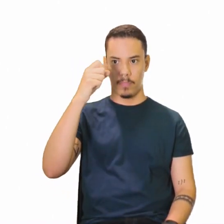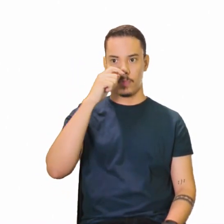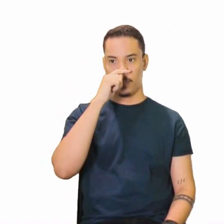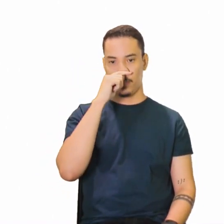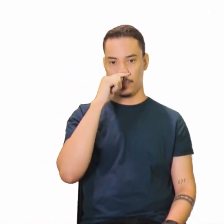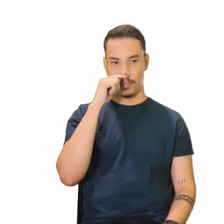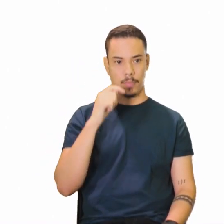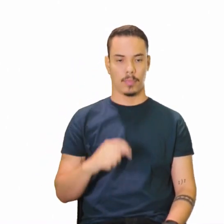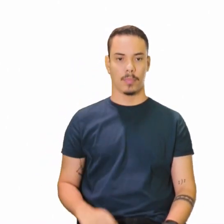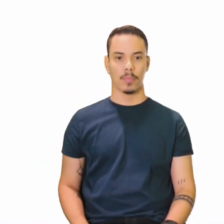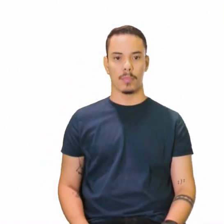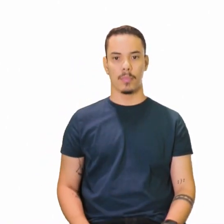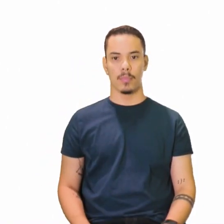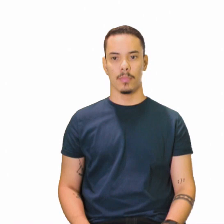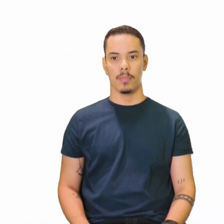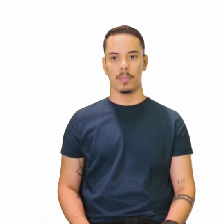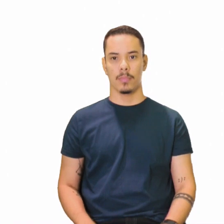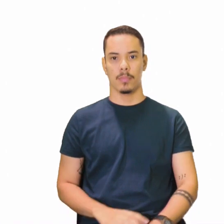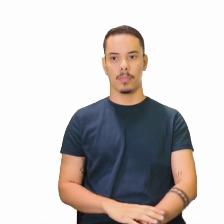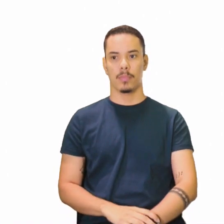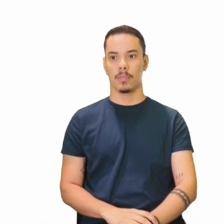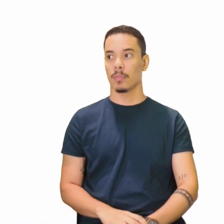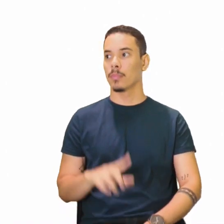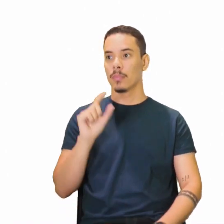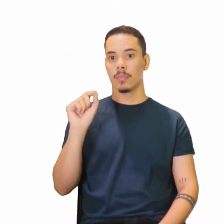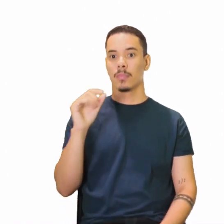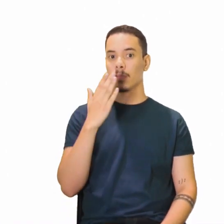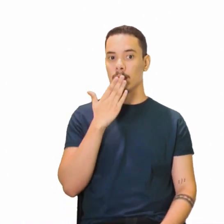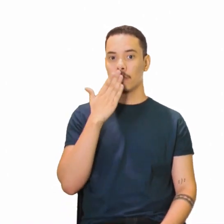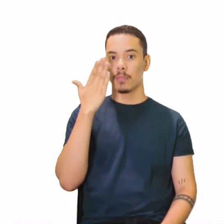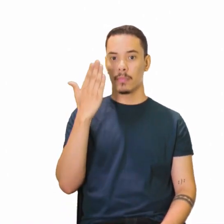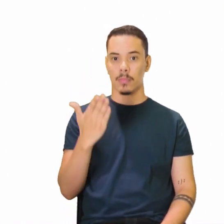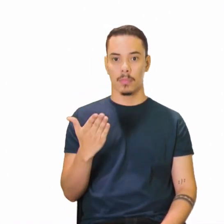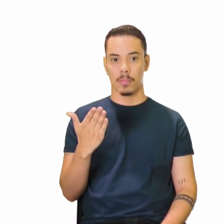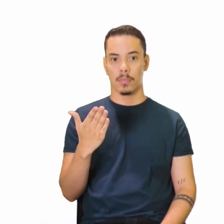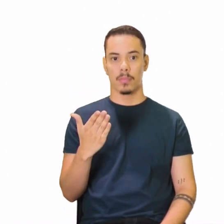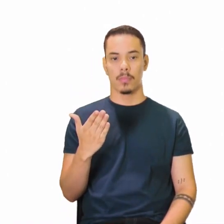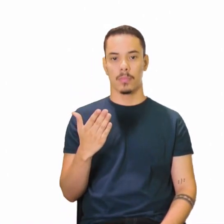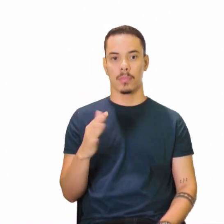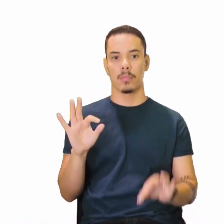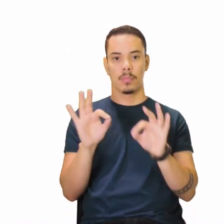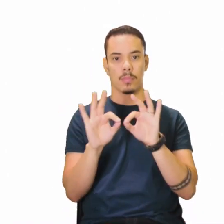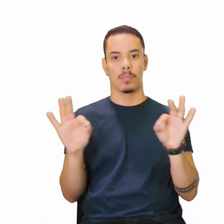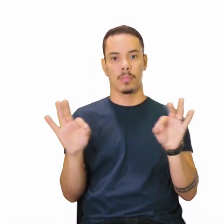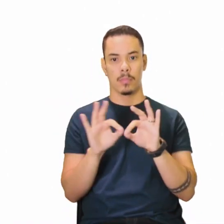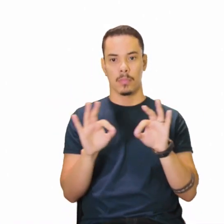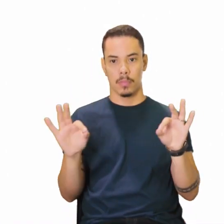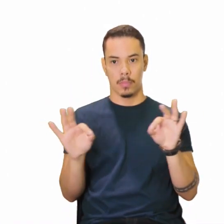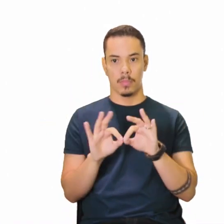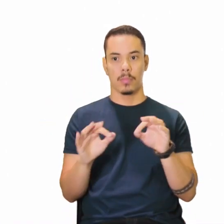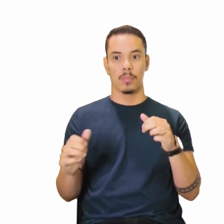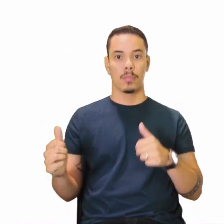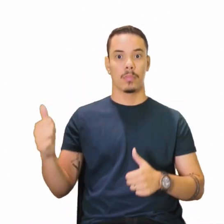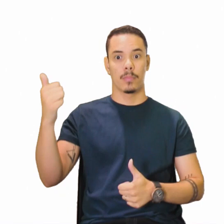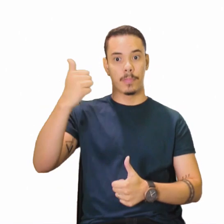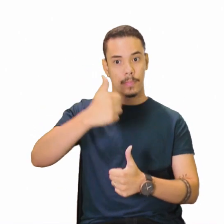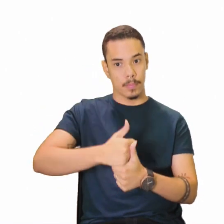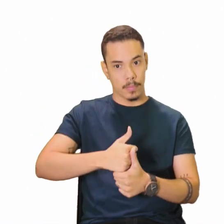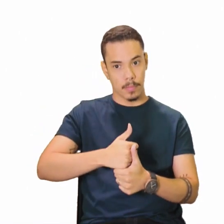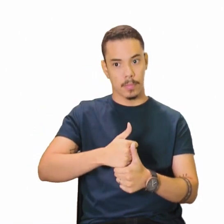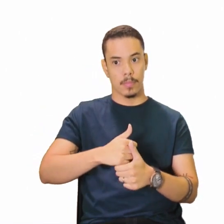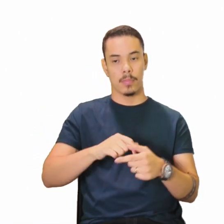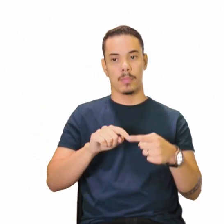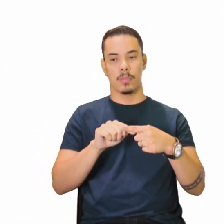ferozmente. Então, amadinho, olha só, o que está pedindo aqui no comando? O quê? A frase abaixo em que a substituição